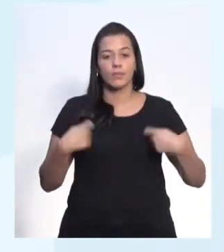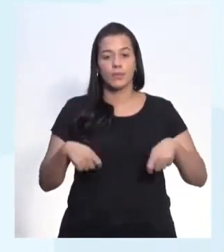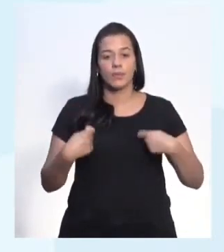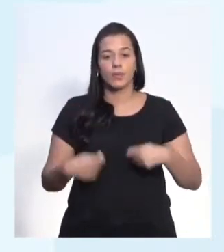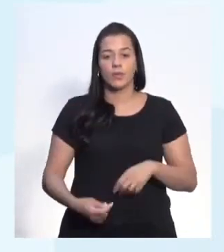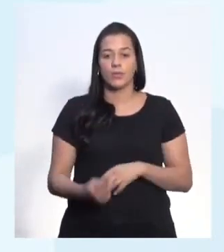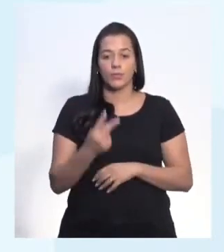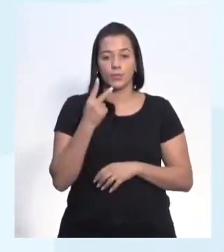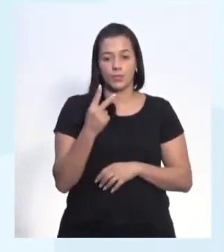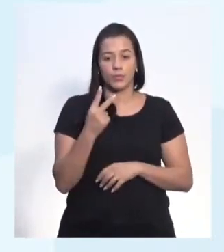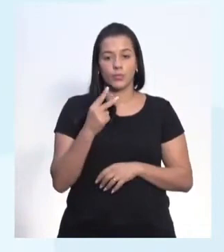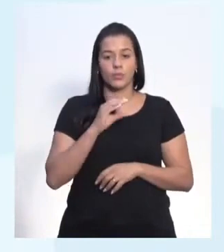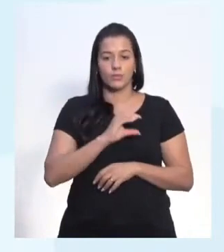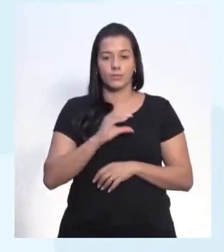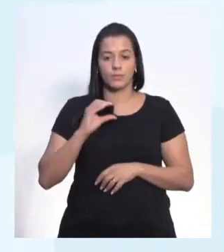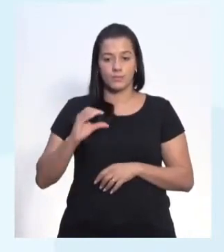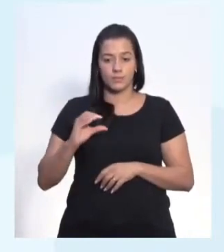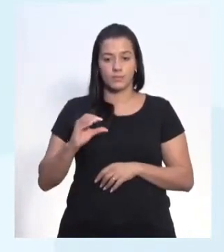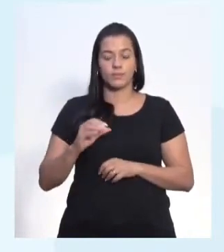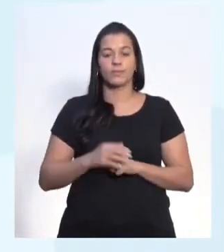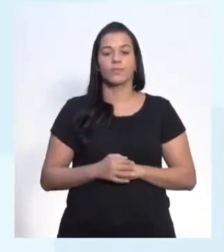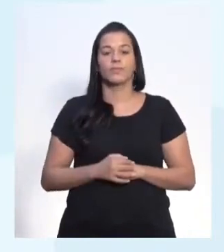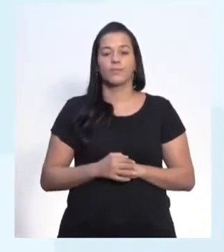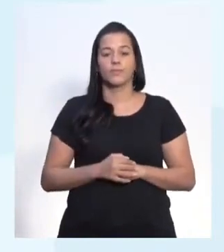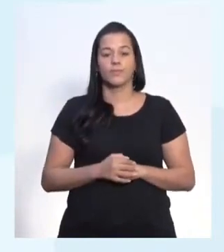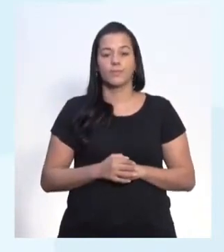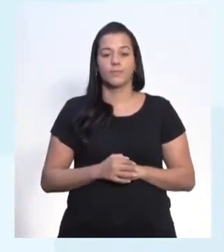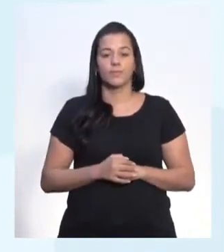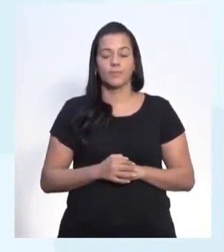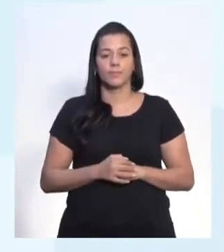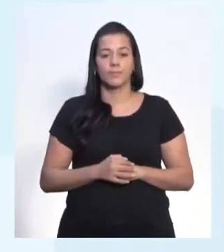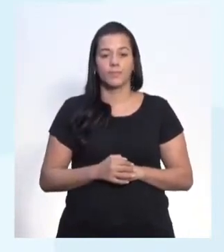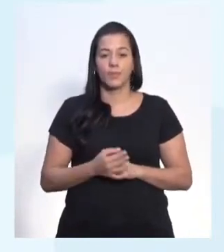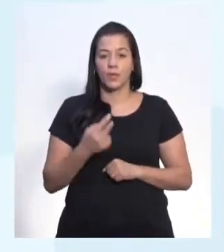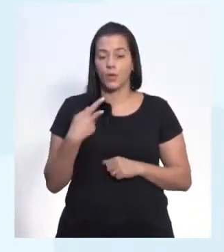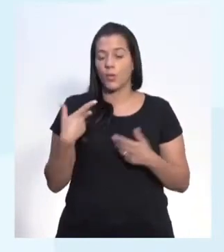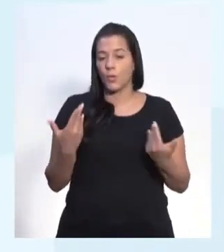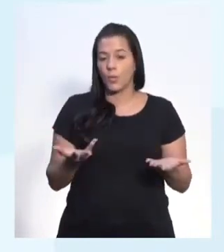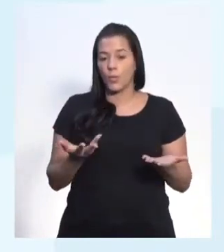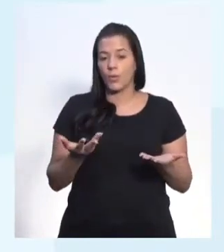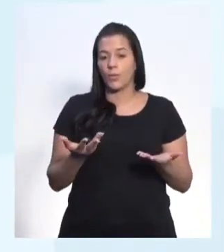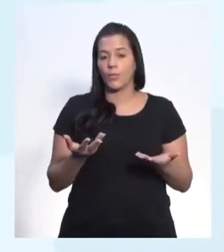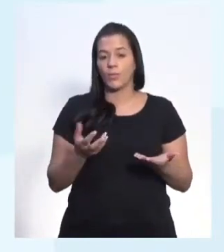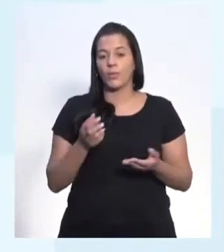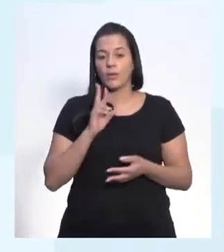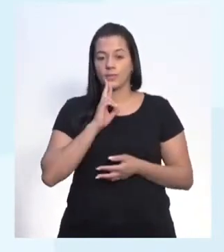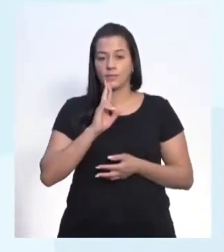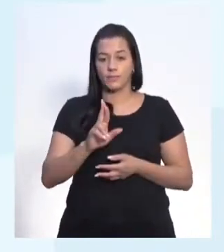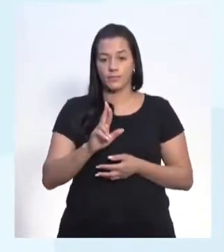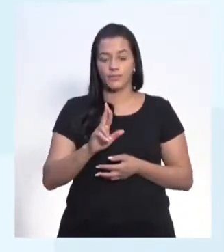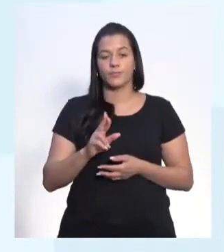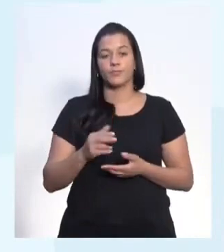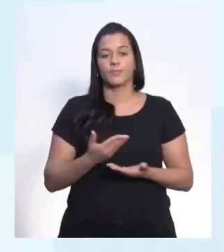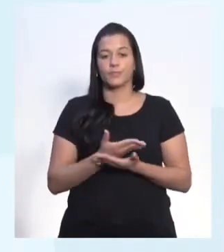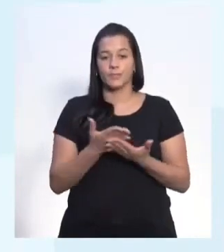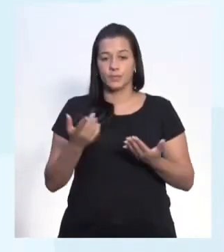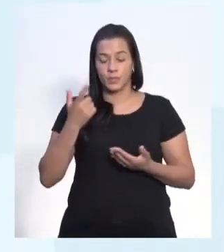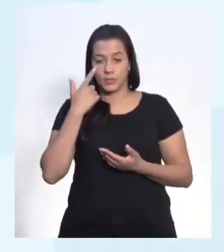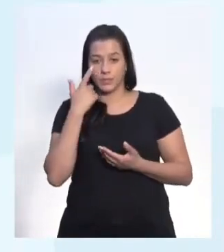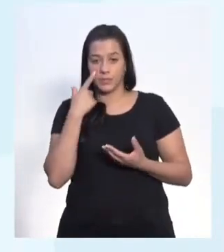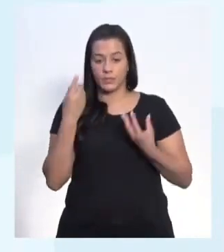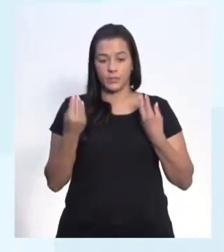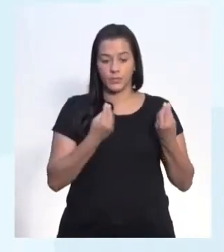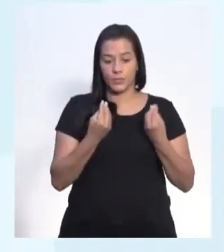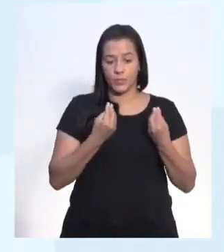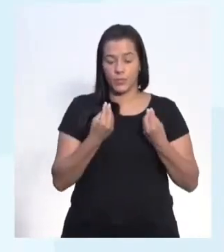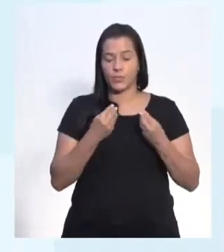duas caras. Na primeira moeda, cara, e na segunda moeda, cara. Então, qual é a probabilidade de sair duas caras? Como vocês já viram aí como